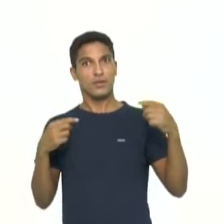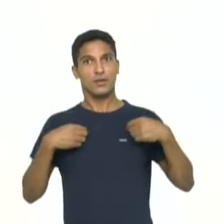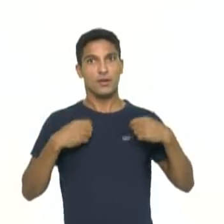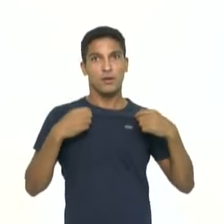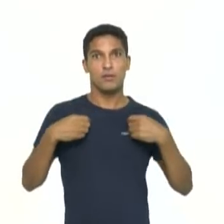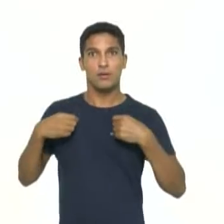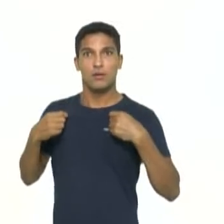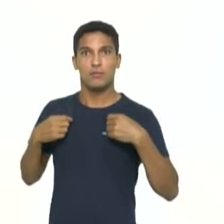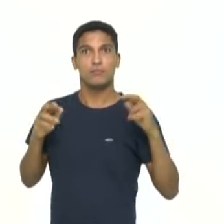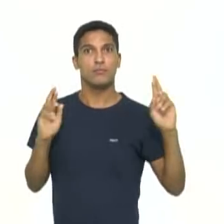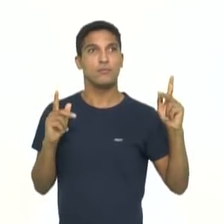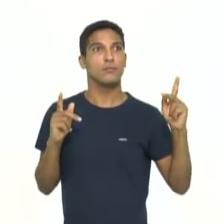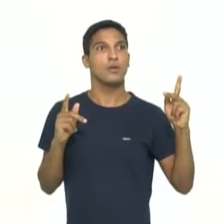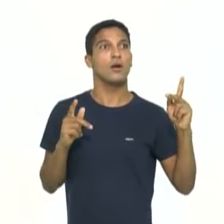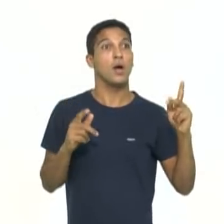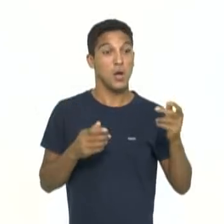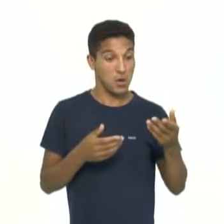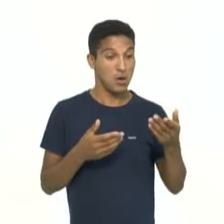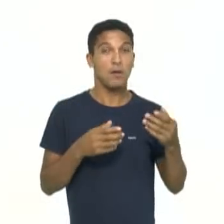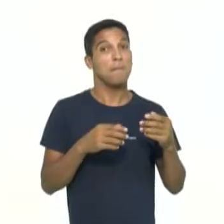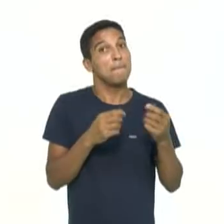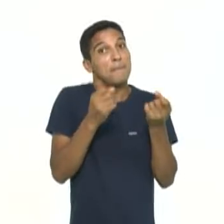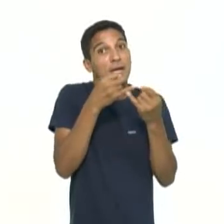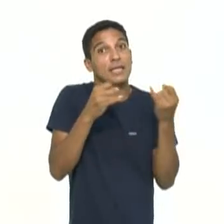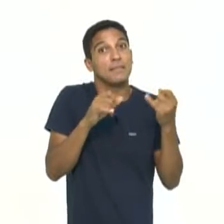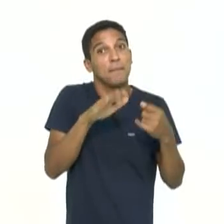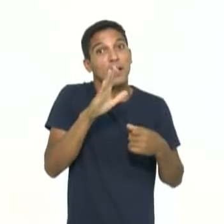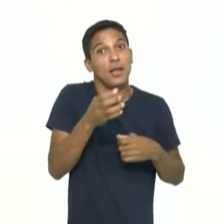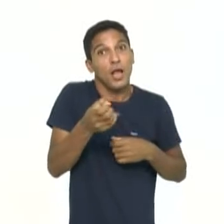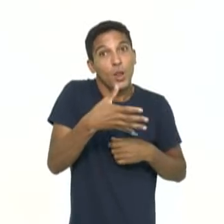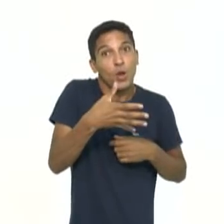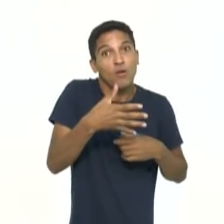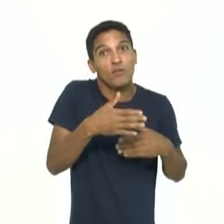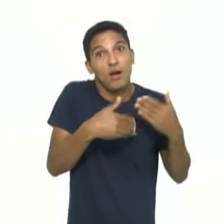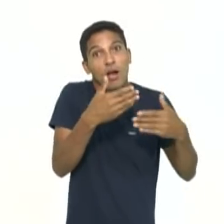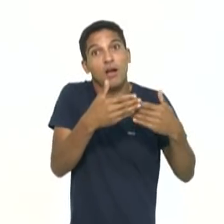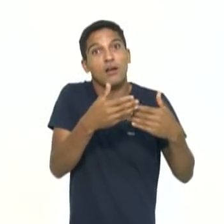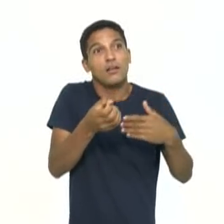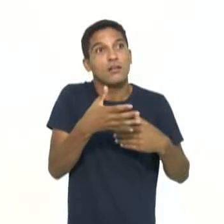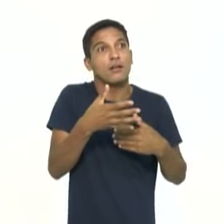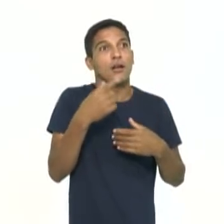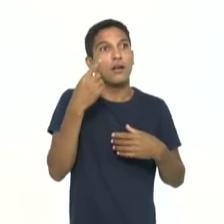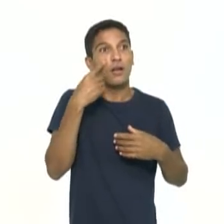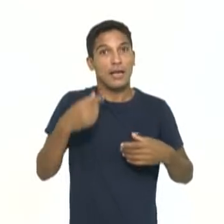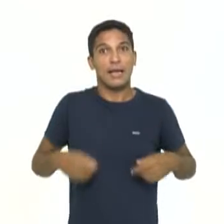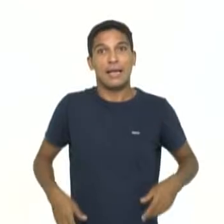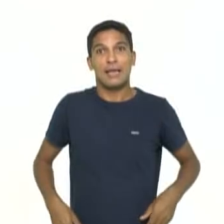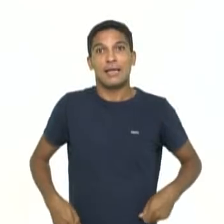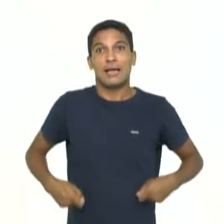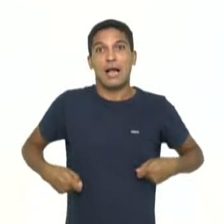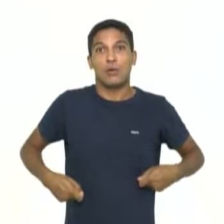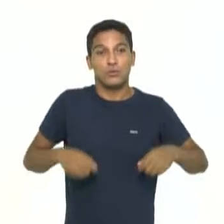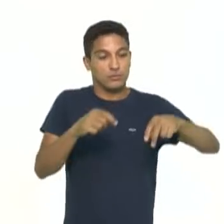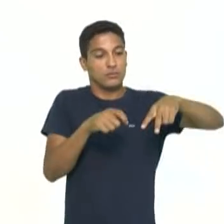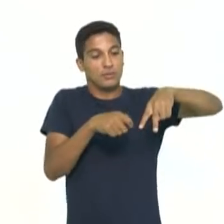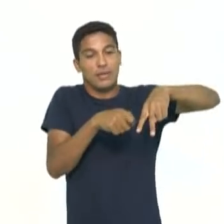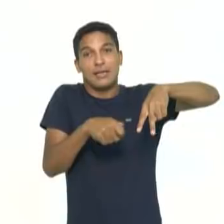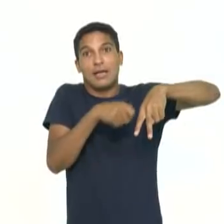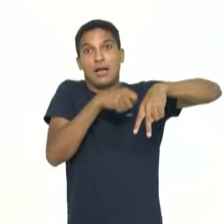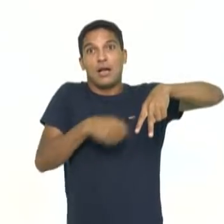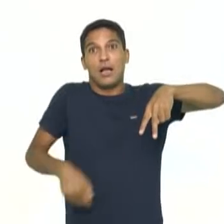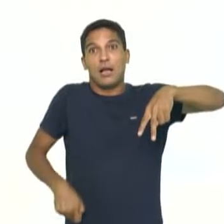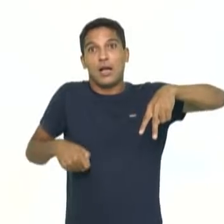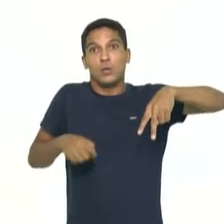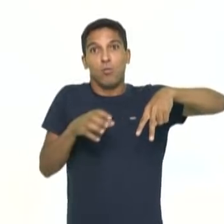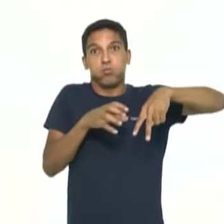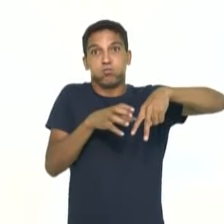Então é um pouco mais atual, vamos dizer assim, o traje. A bombacha, que é essa calça larga, que por influência